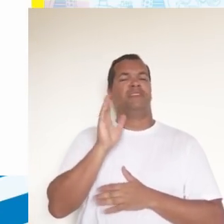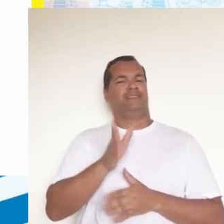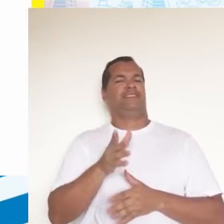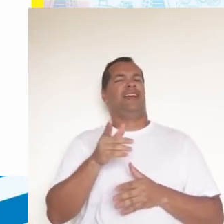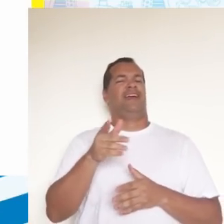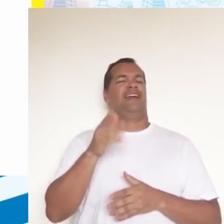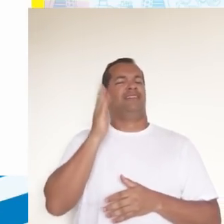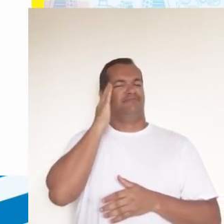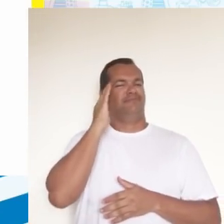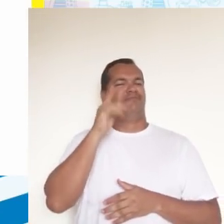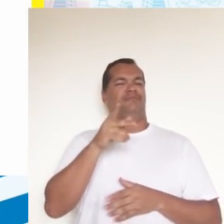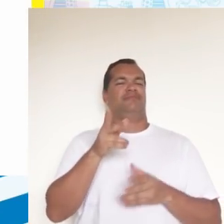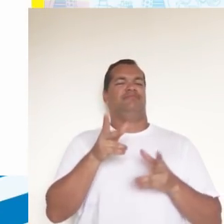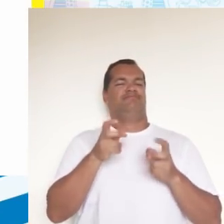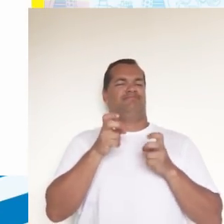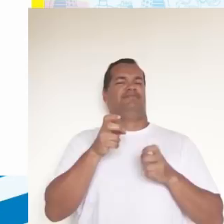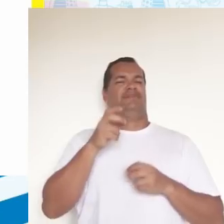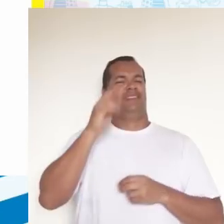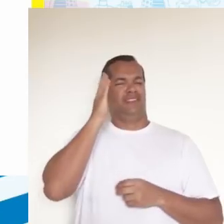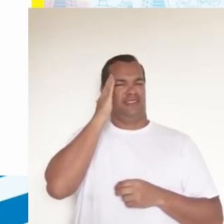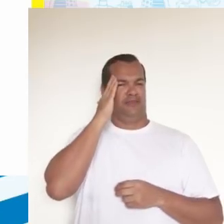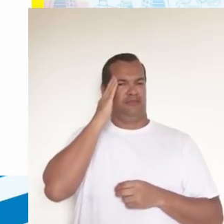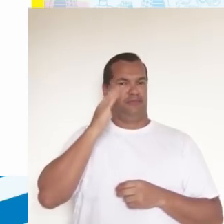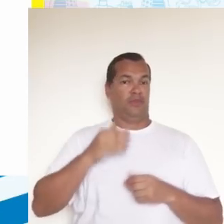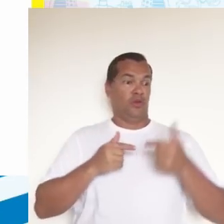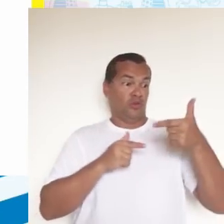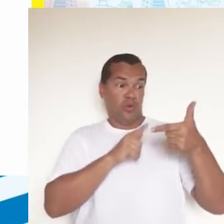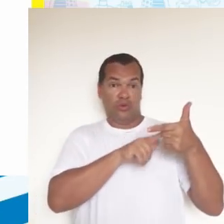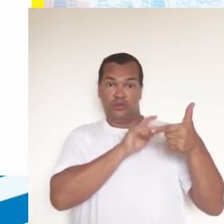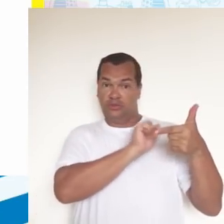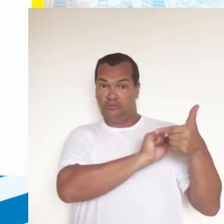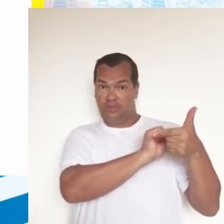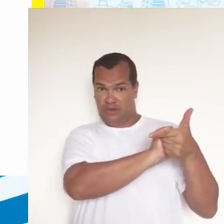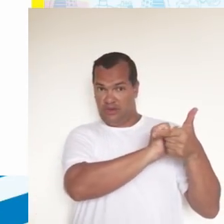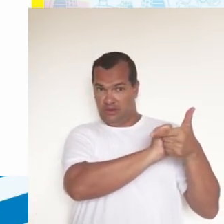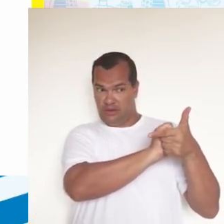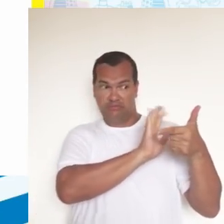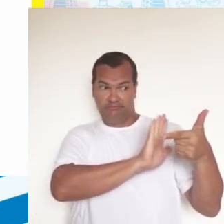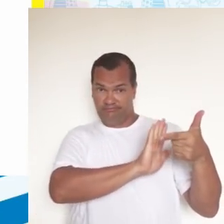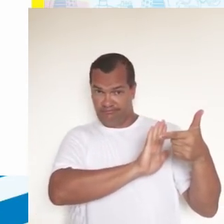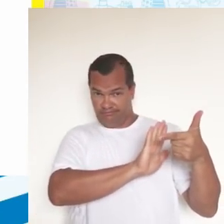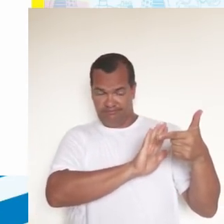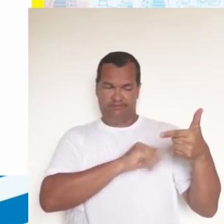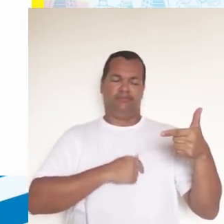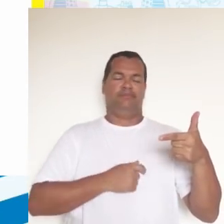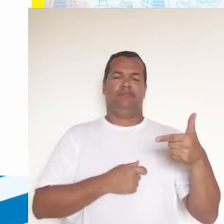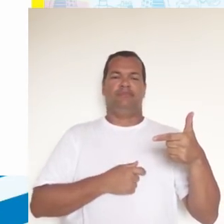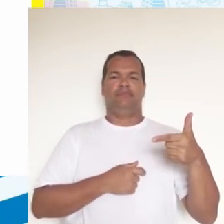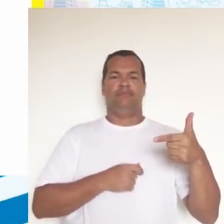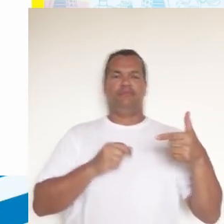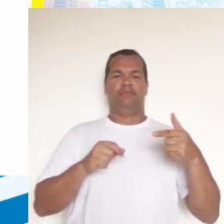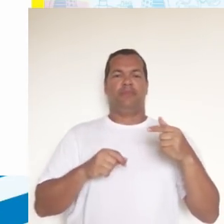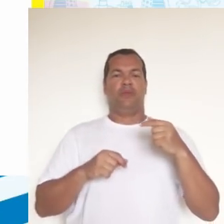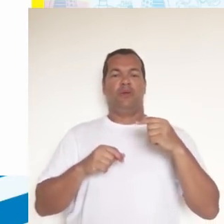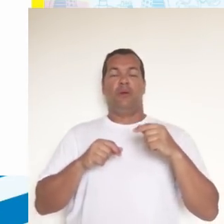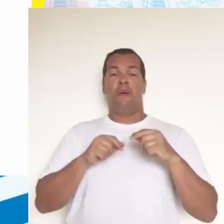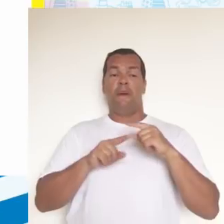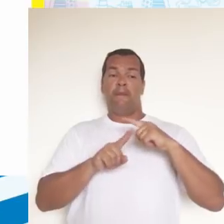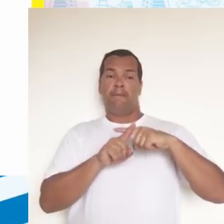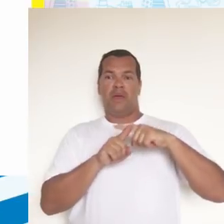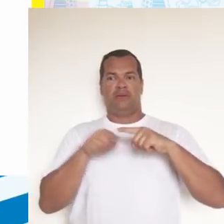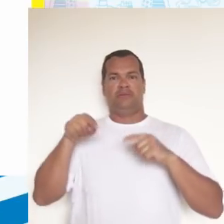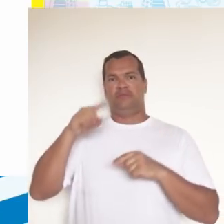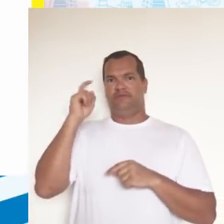Percebi que você já entendeu. Olha só, 2 fica esperando, enquanto que a operação